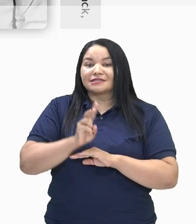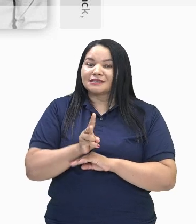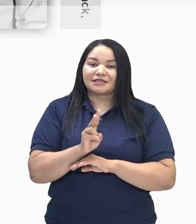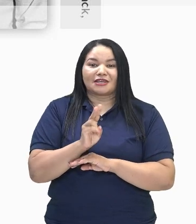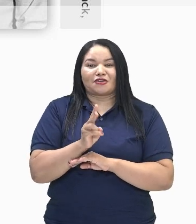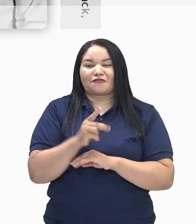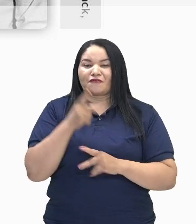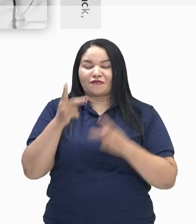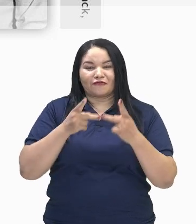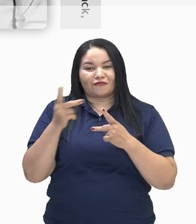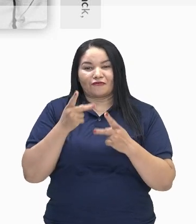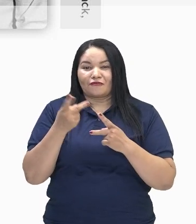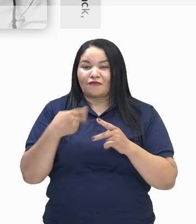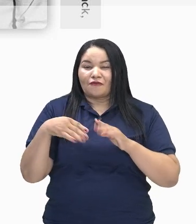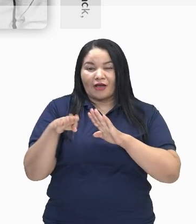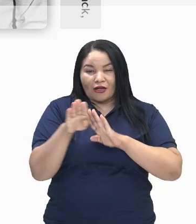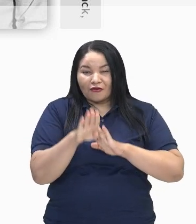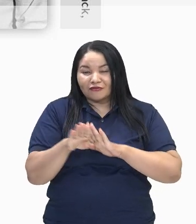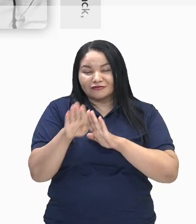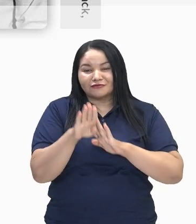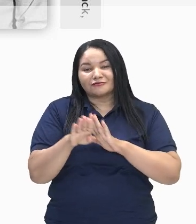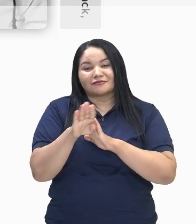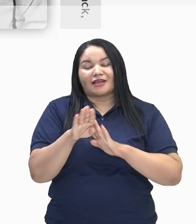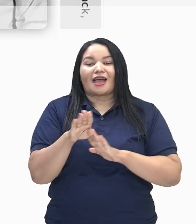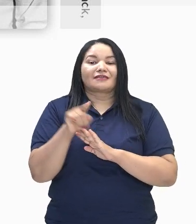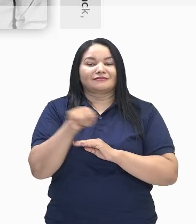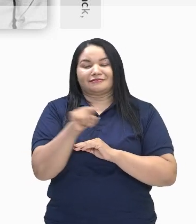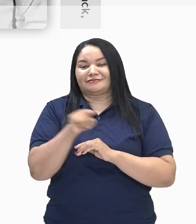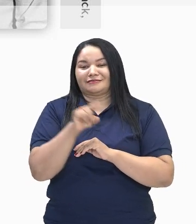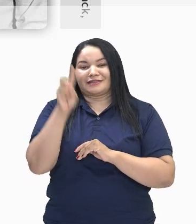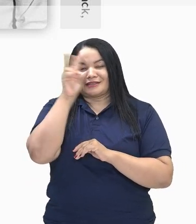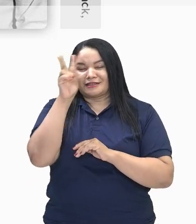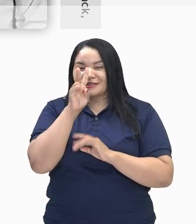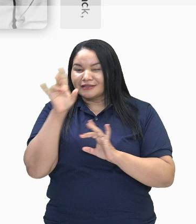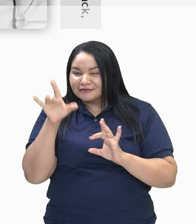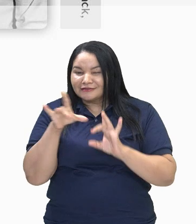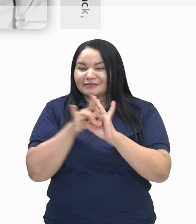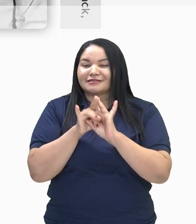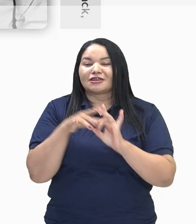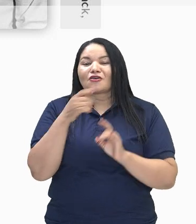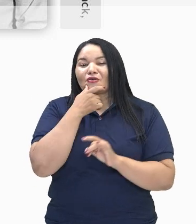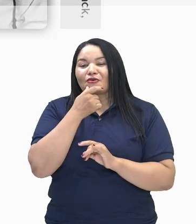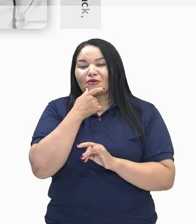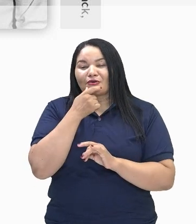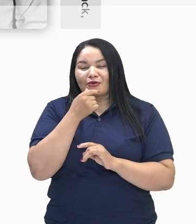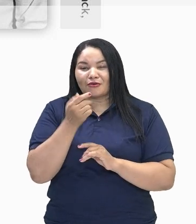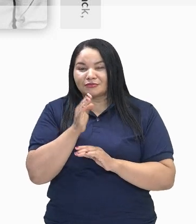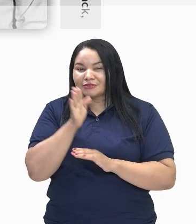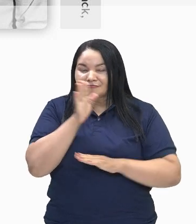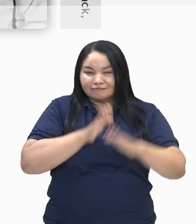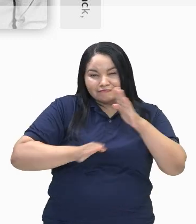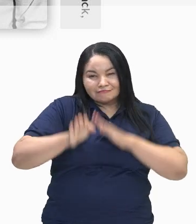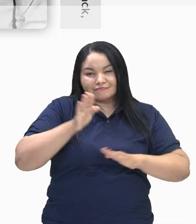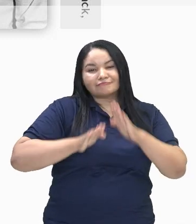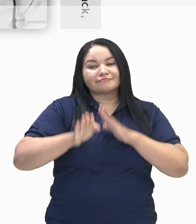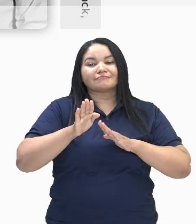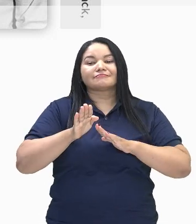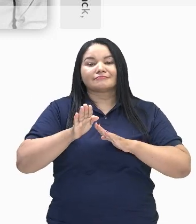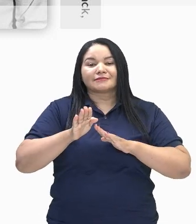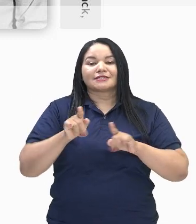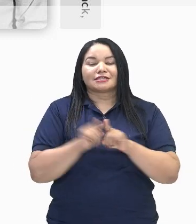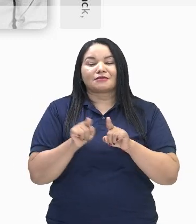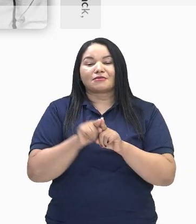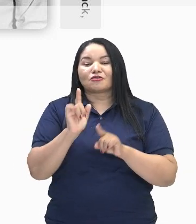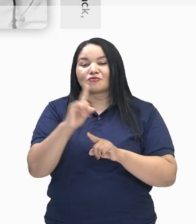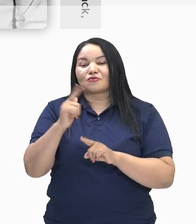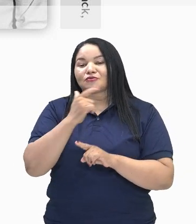fala em Kung Fu, é impossível não relacionar ao Bruce Lee. E também, sabe quem? Ao Jack